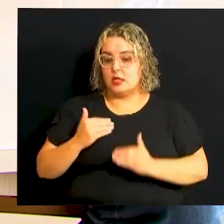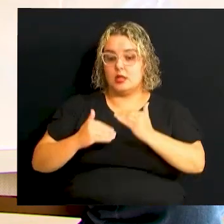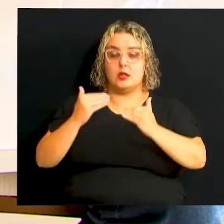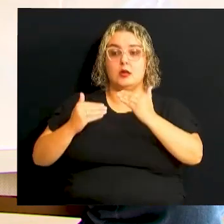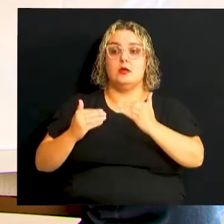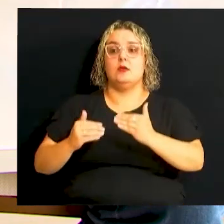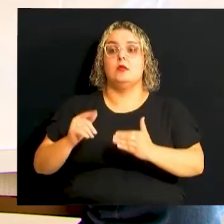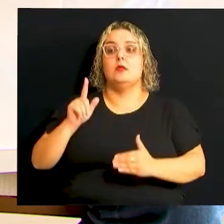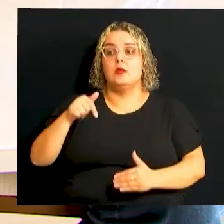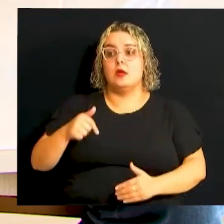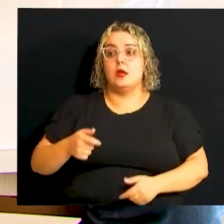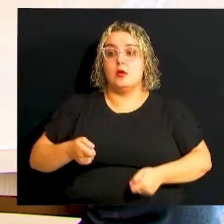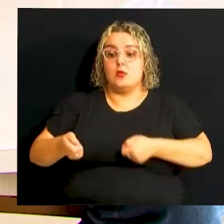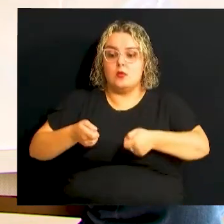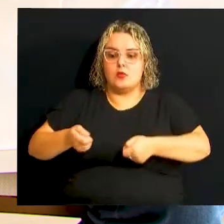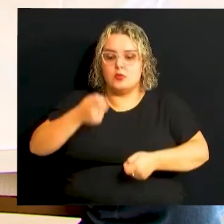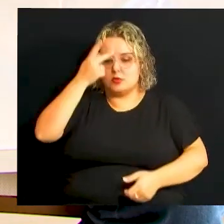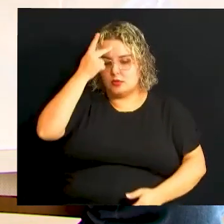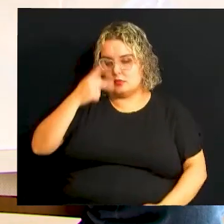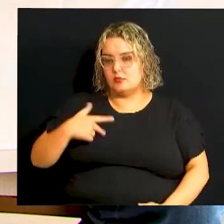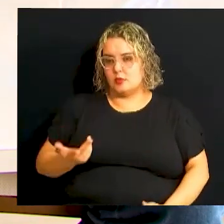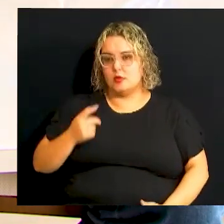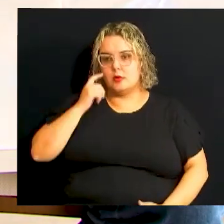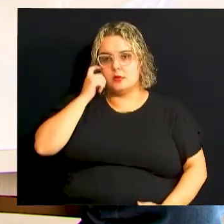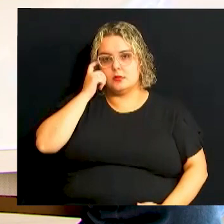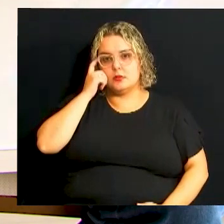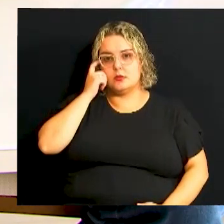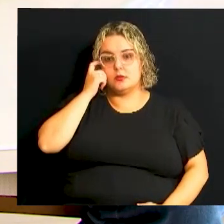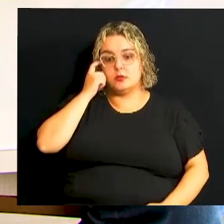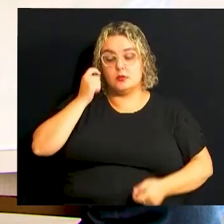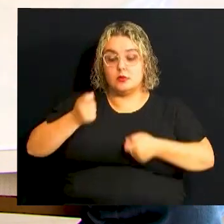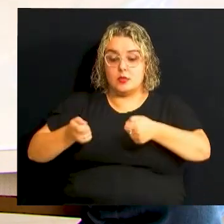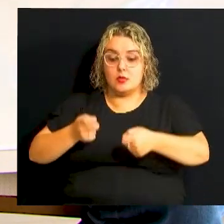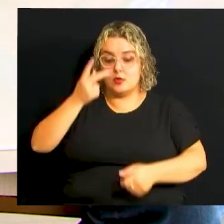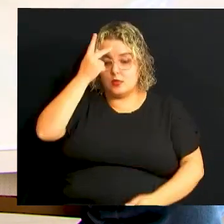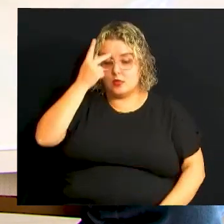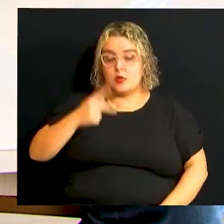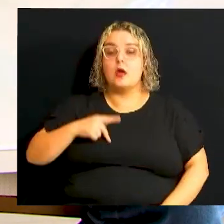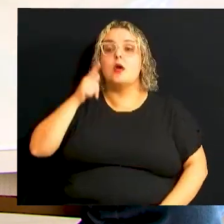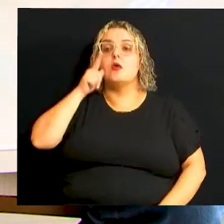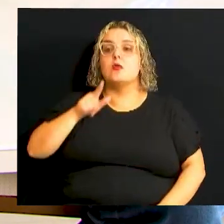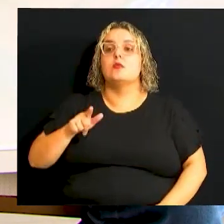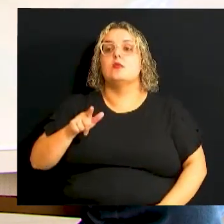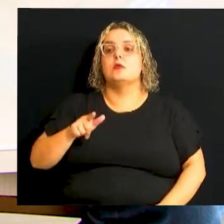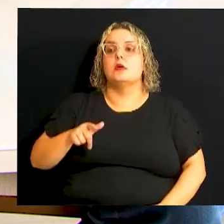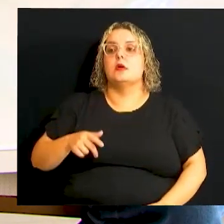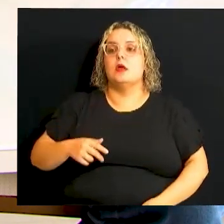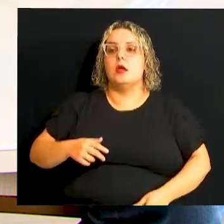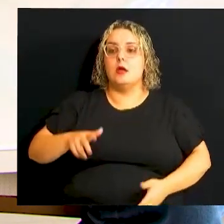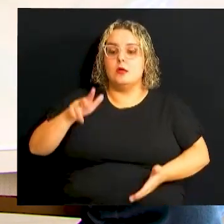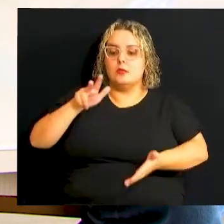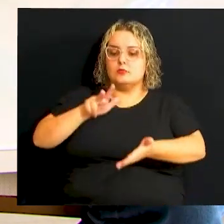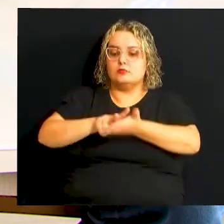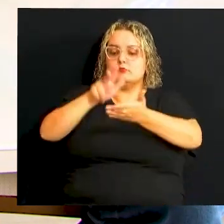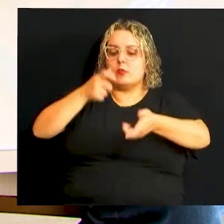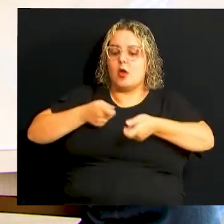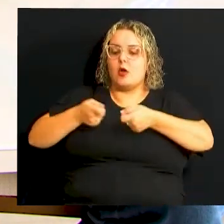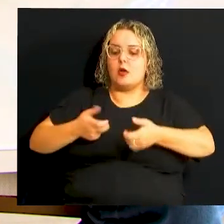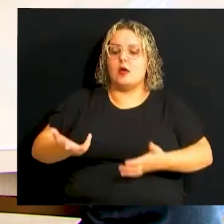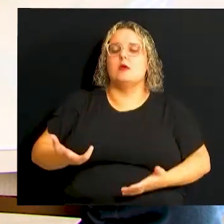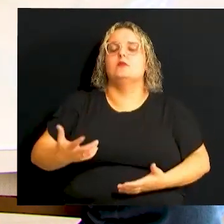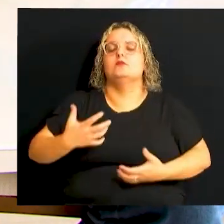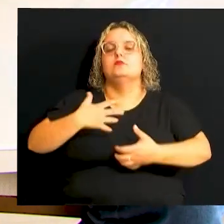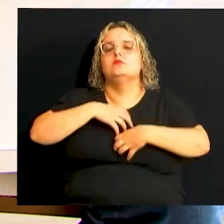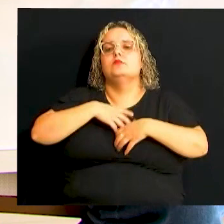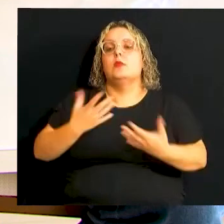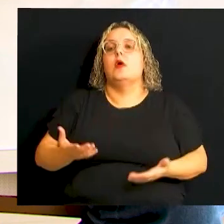ali desenvolvida é o autocontrole. E esse autocontrole é ela conseguir regular sua própria emoção.